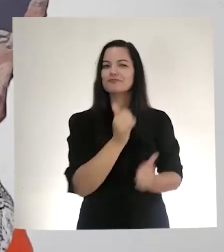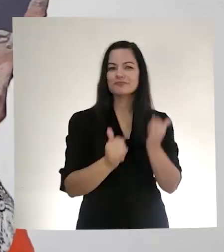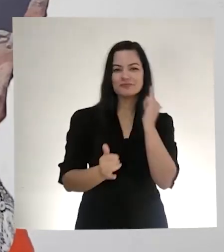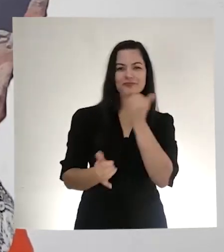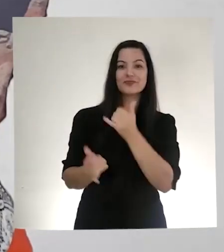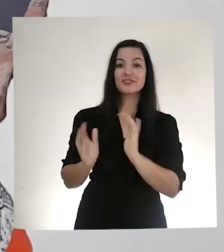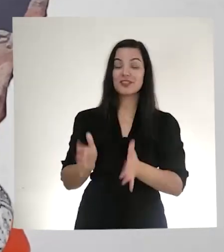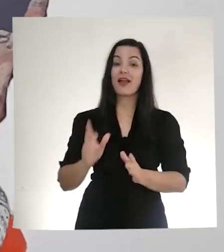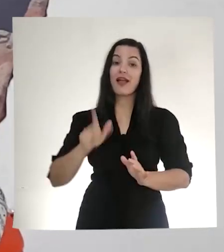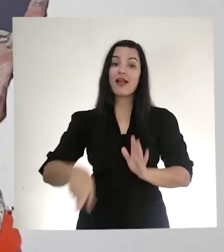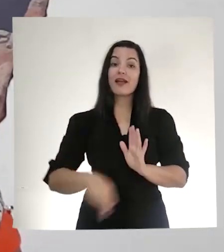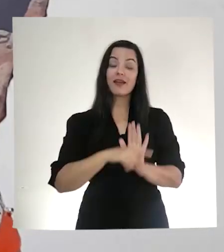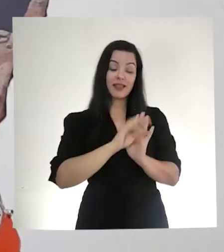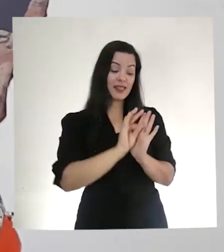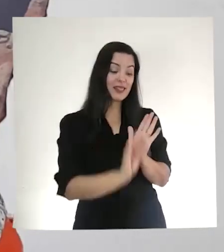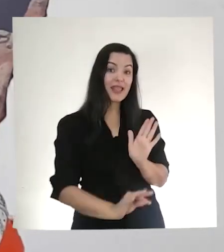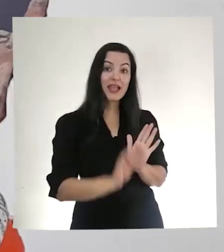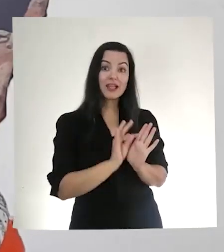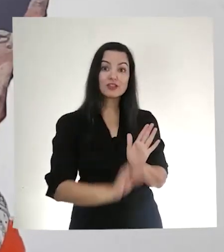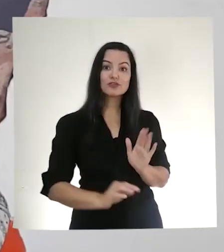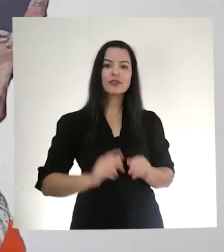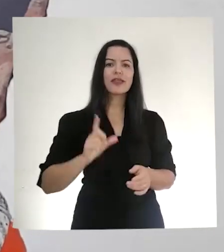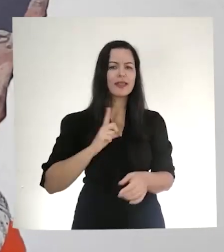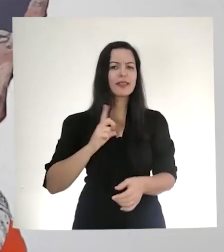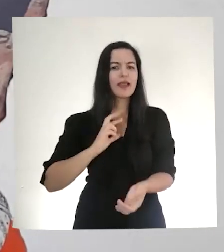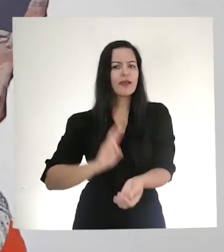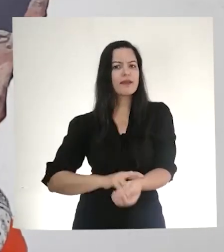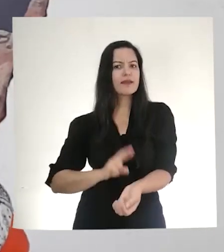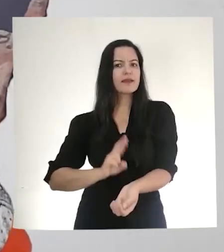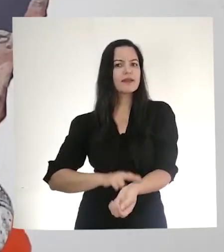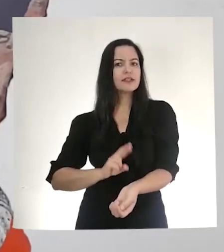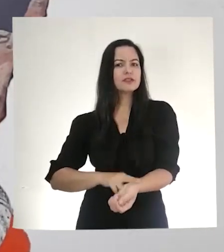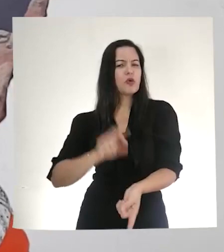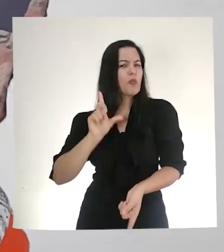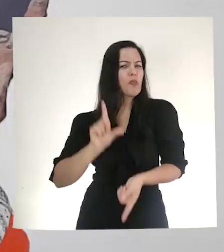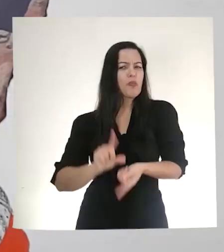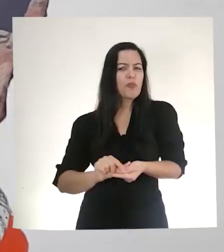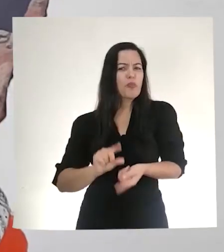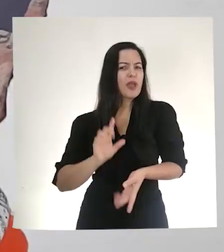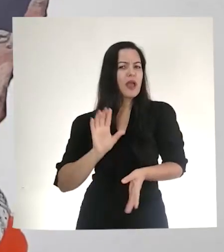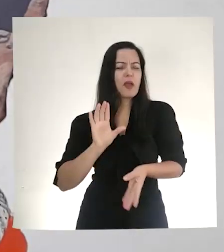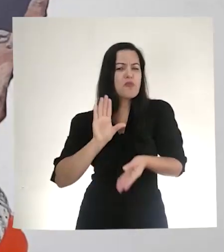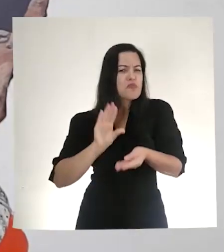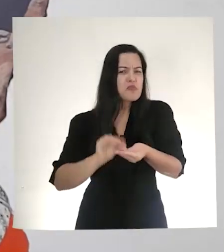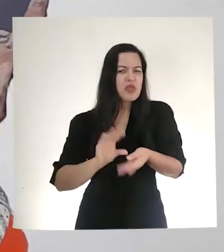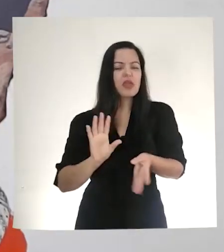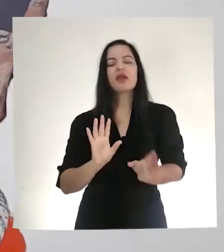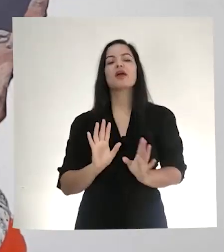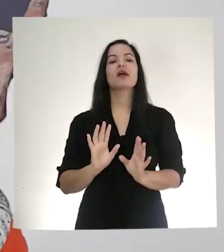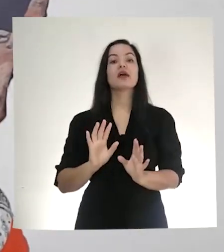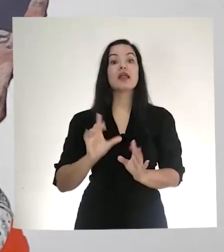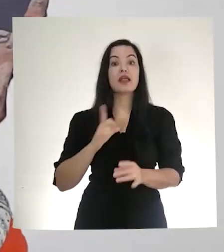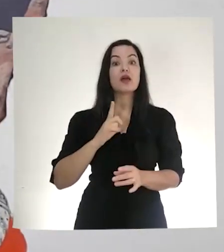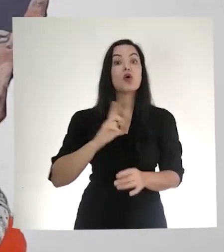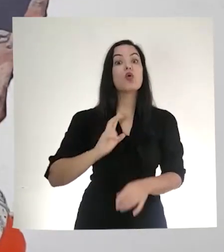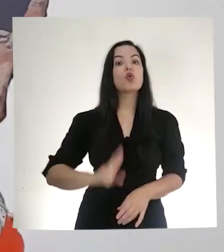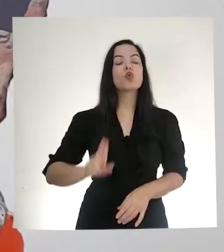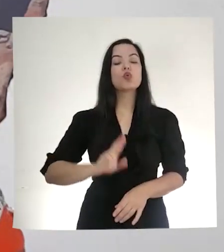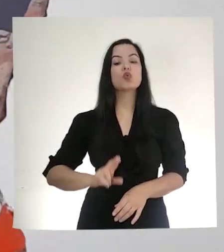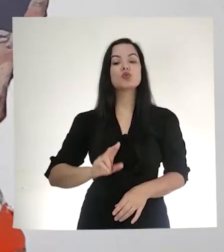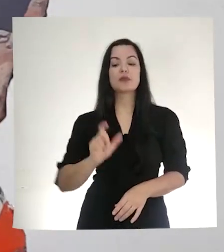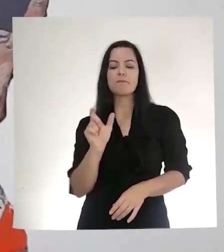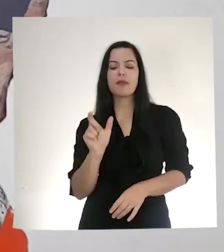parlendas são textos ritmados, geralmente curtos, utiliza muito rimas. Alguns